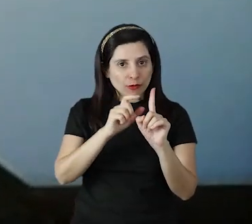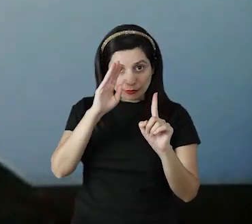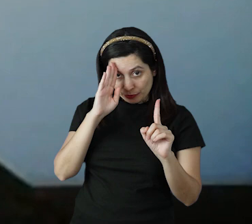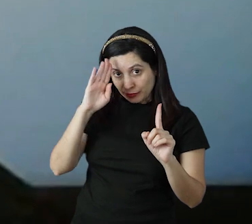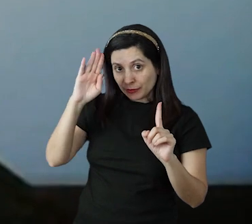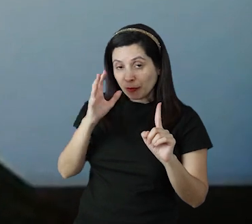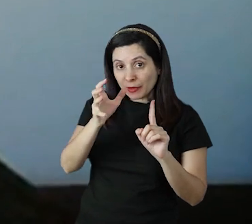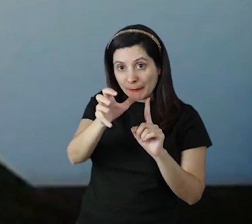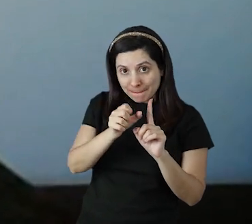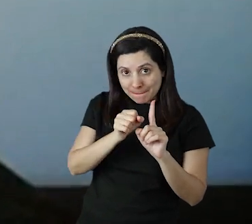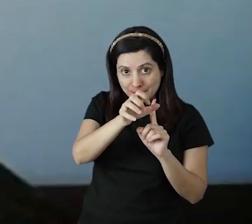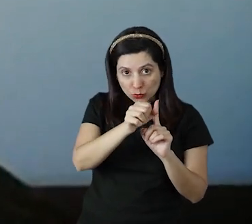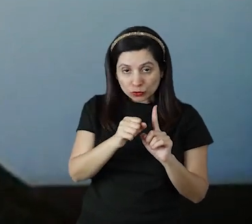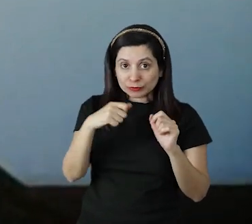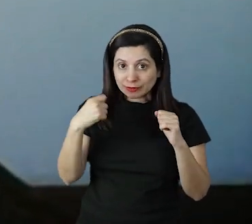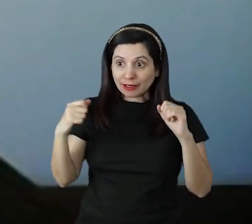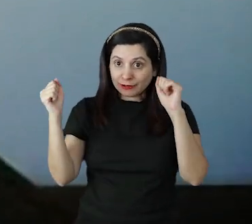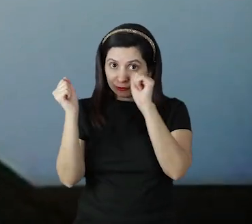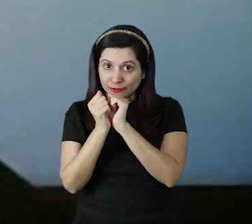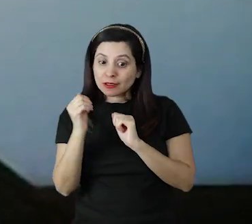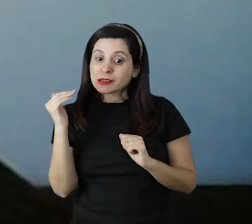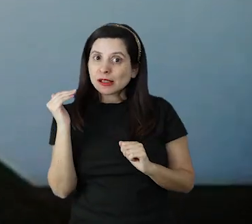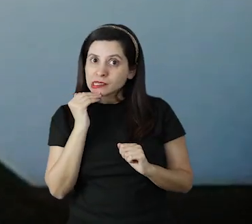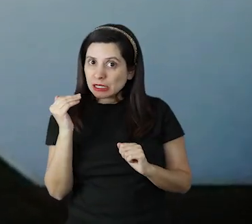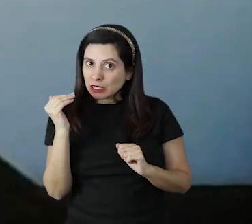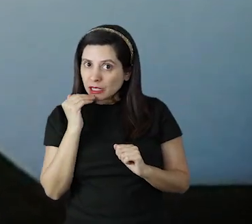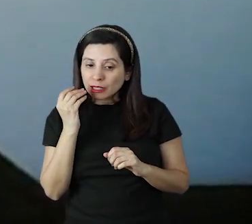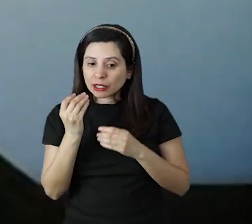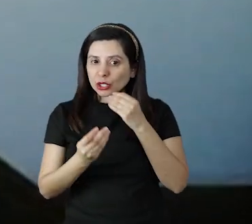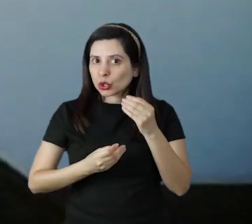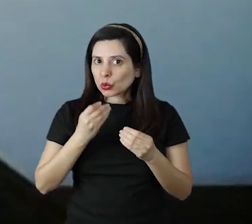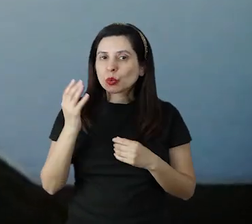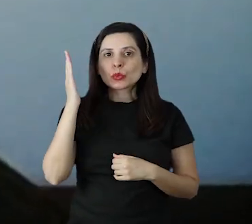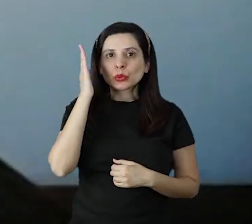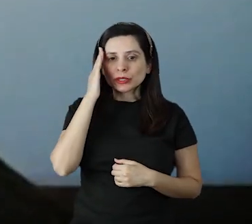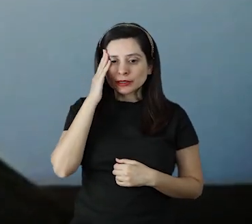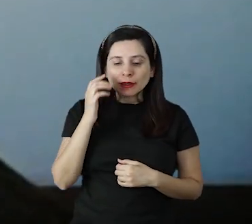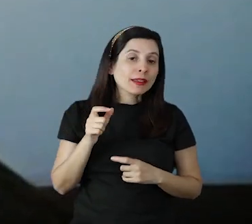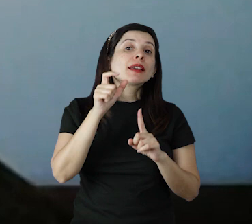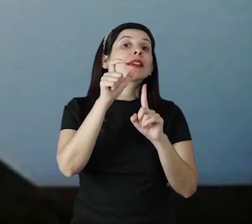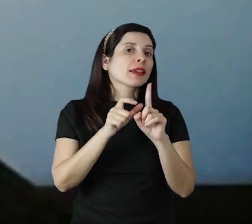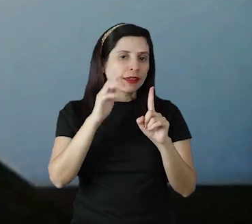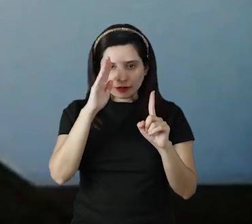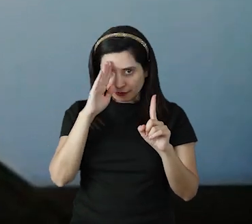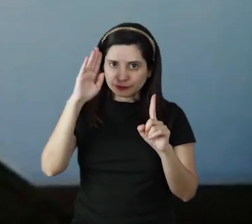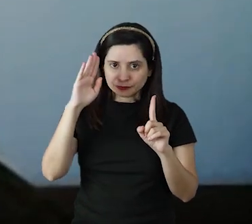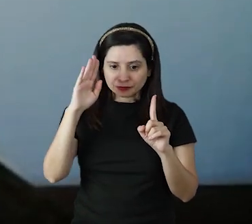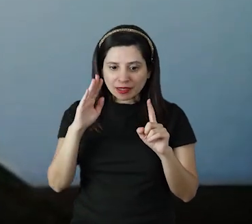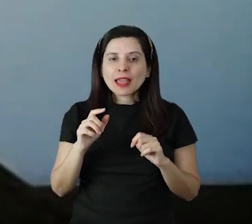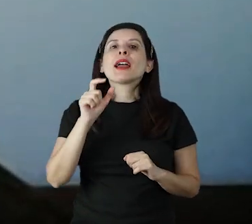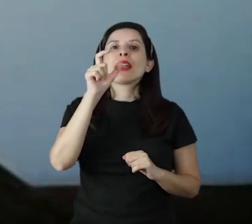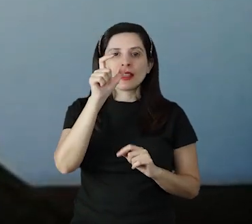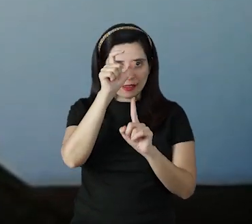isso tem que estar alinhado com a falha, e como que a gente também sabe quem é o protagonista? O protagonista é aquele